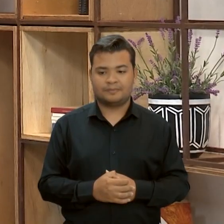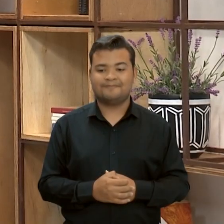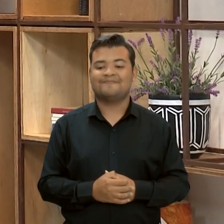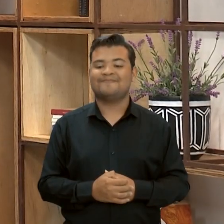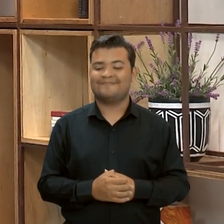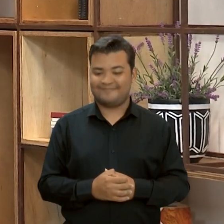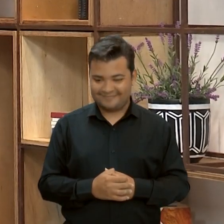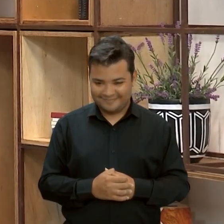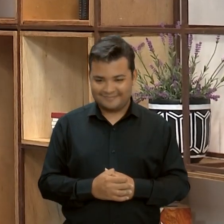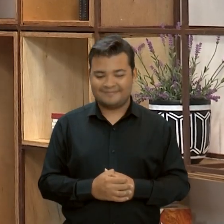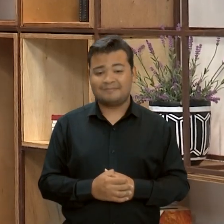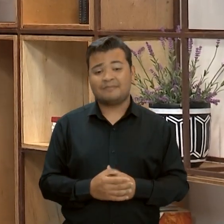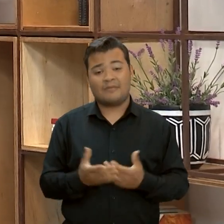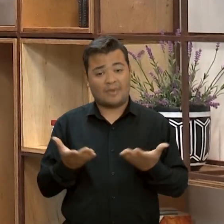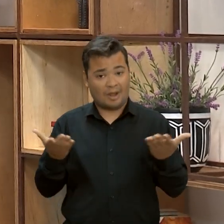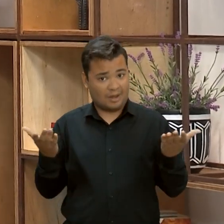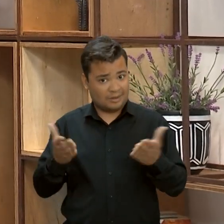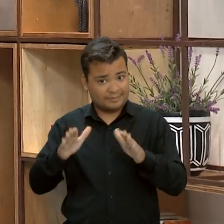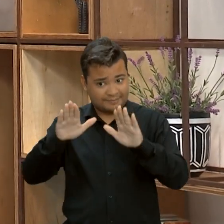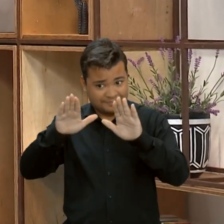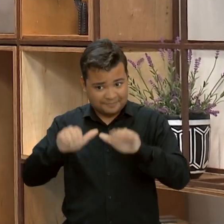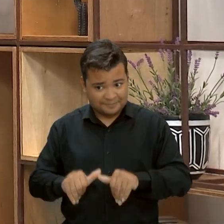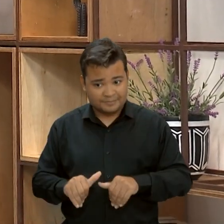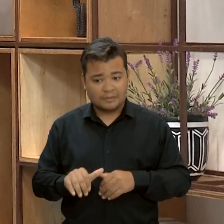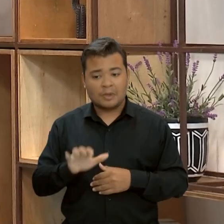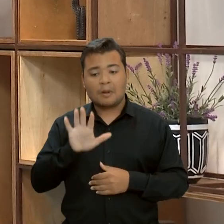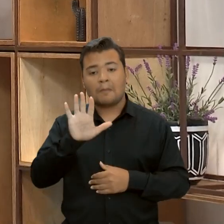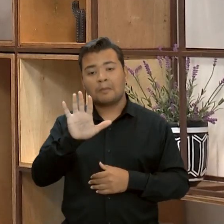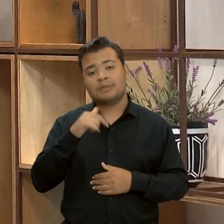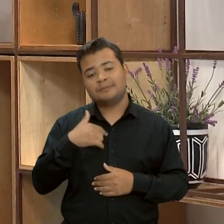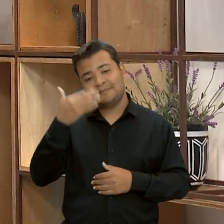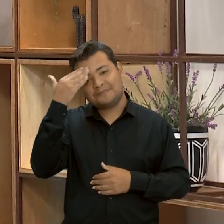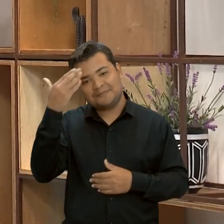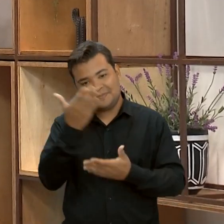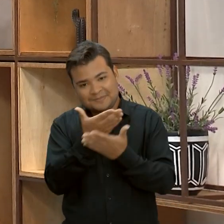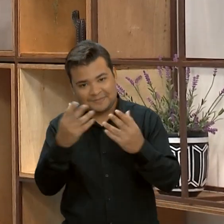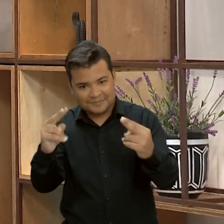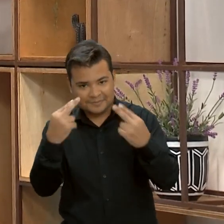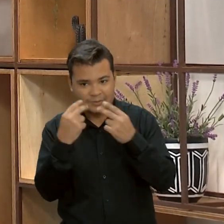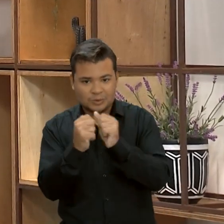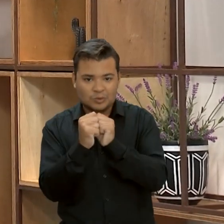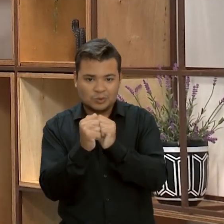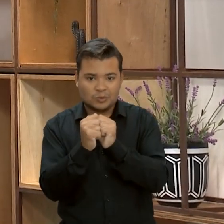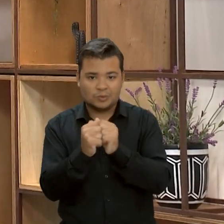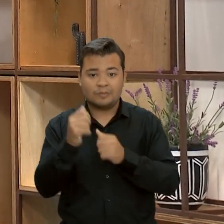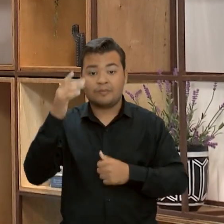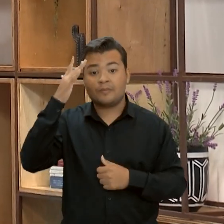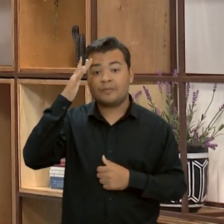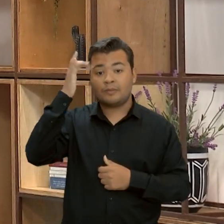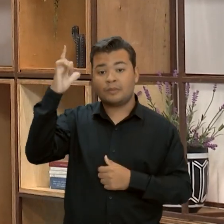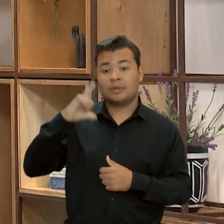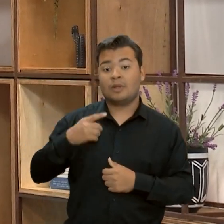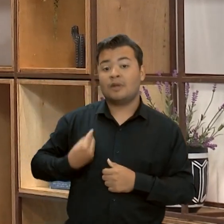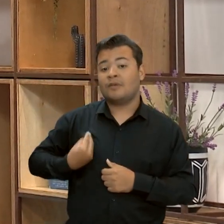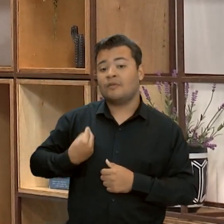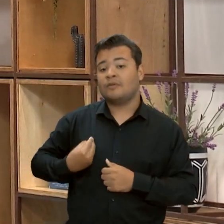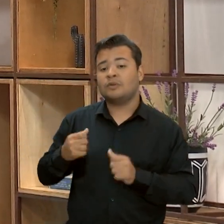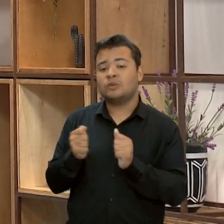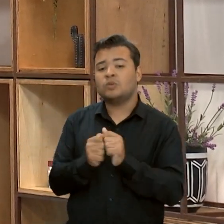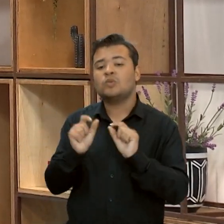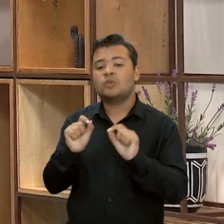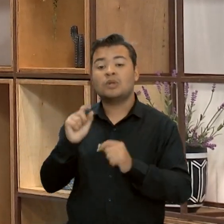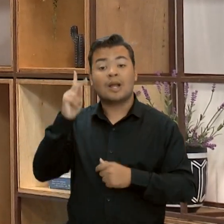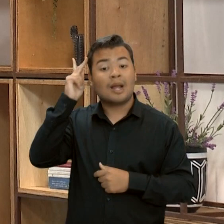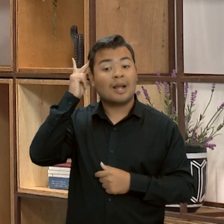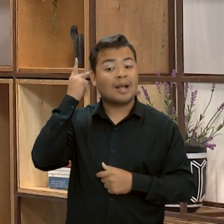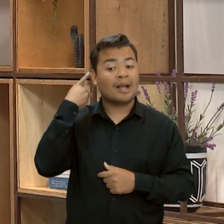Muito bem, pessoal, eu vou ficando por aqui, mas te agradeço pela companhia. Amanhã vocês vão ficar então na companhia da Camila. Camila que